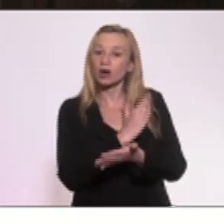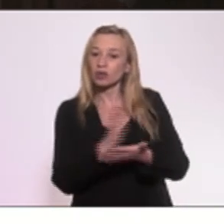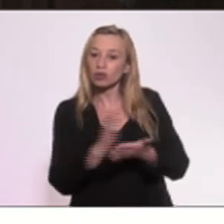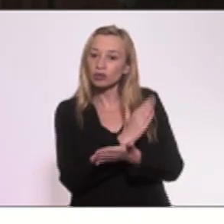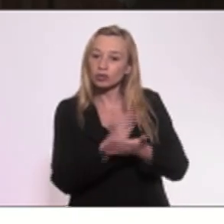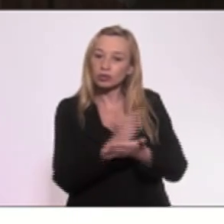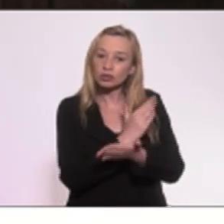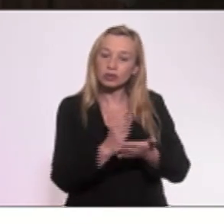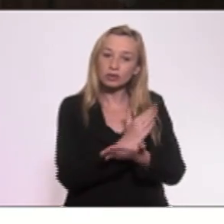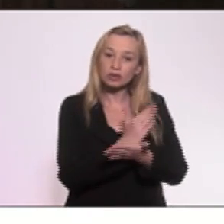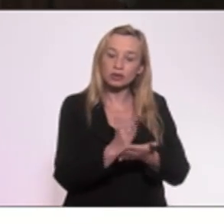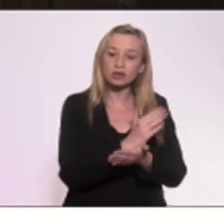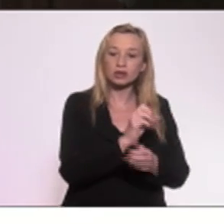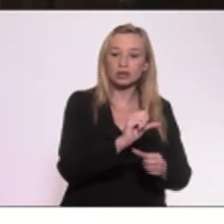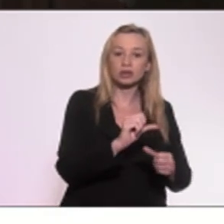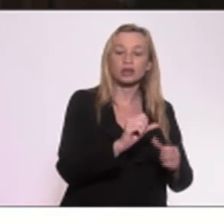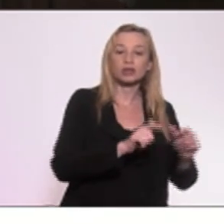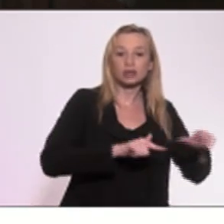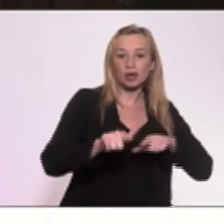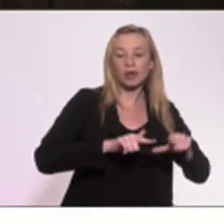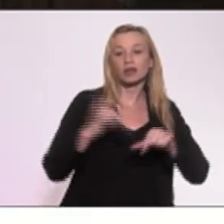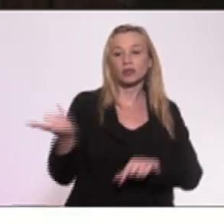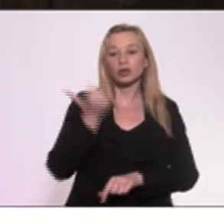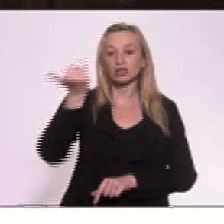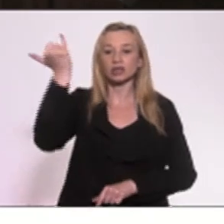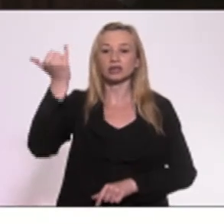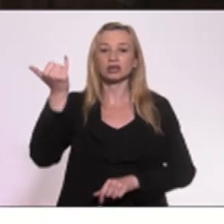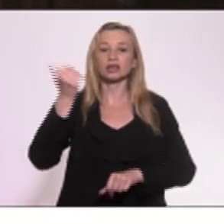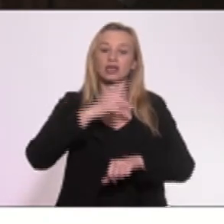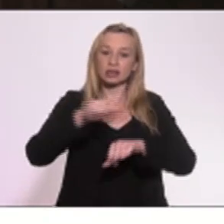que esse país precisa.